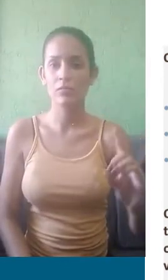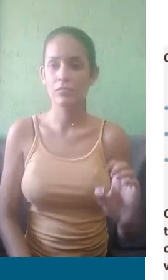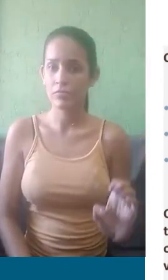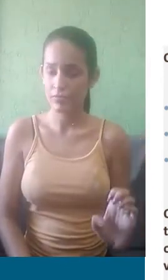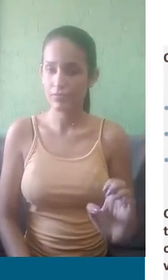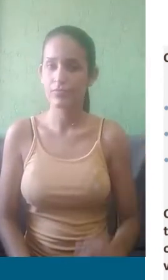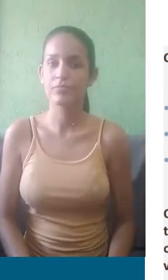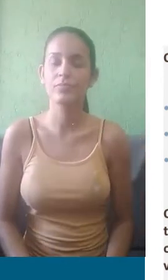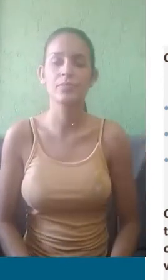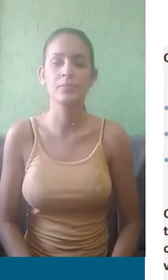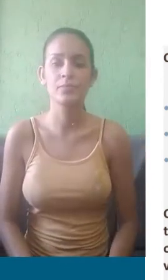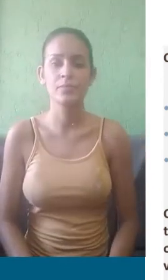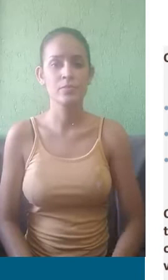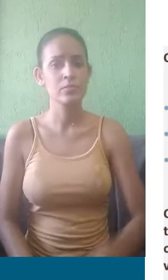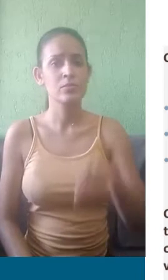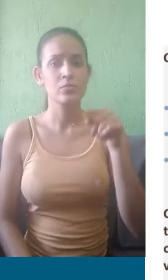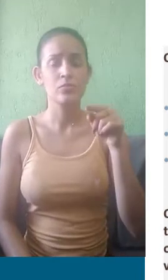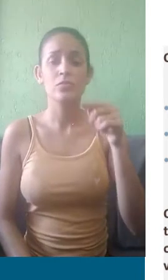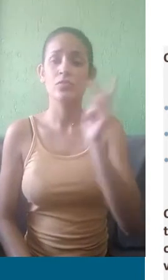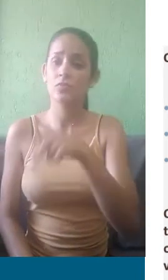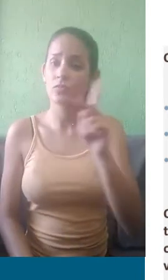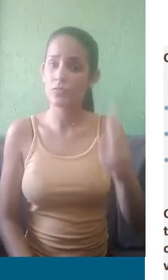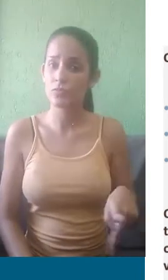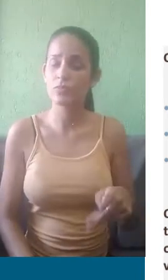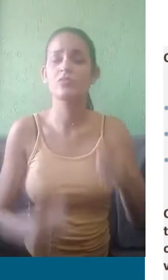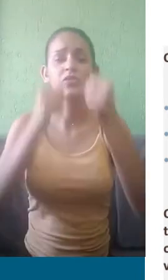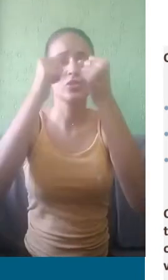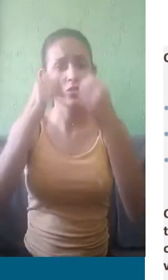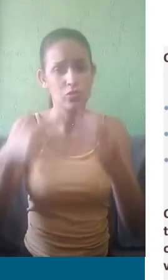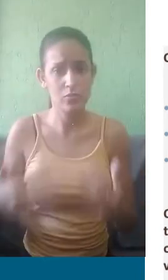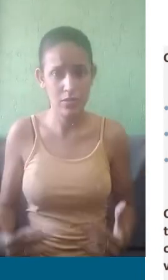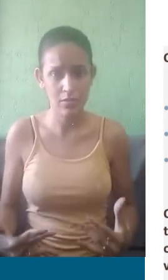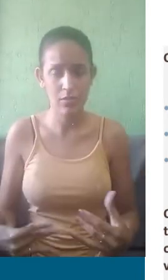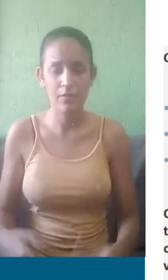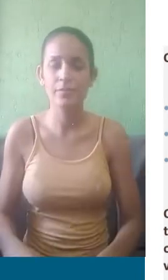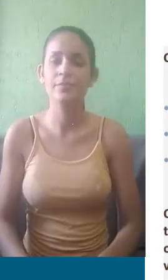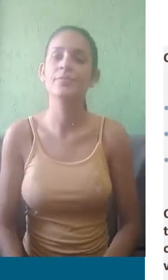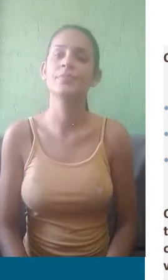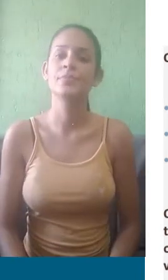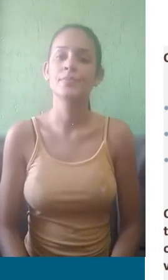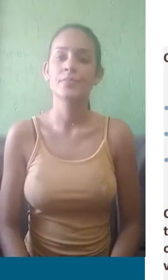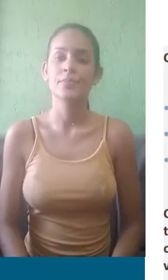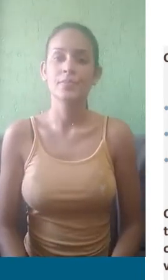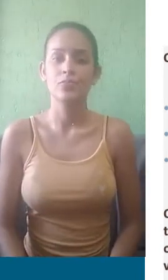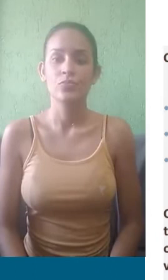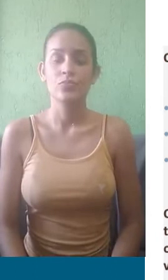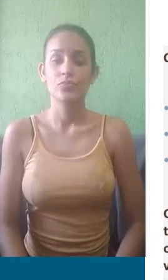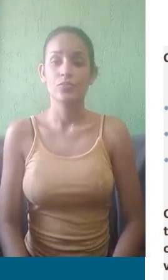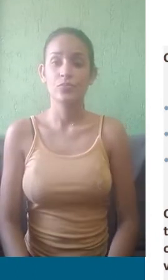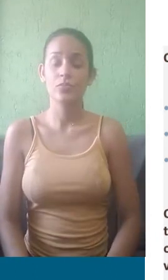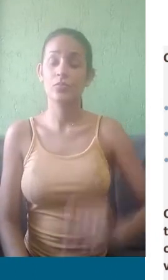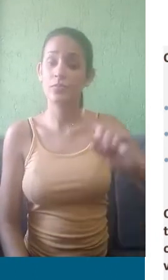conteúdos. Uma observação importante é que enquanto nós fizermos o comentário do gabarito da